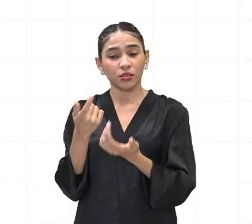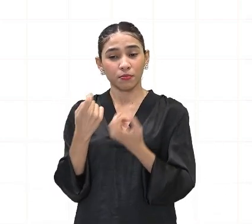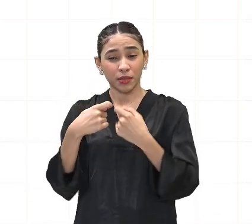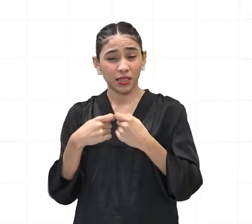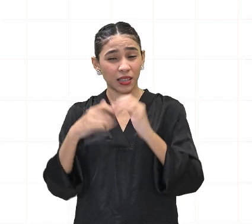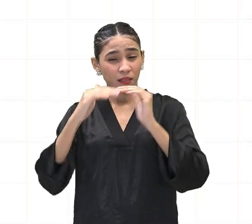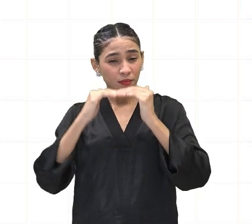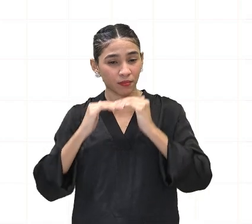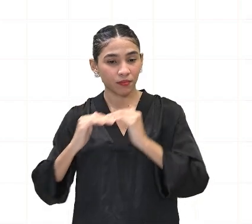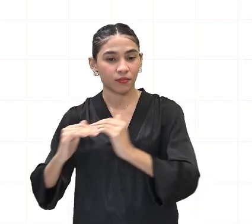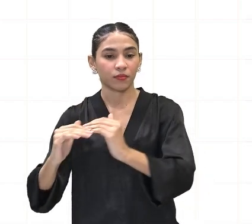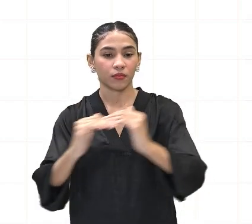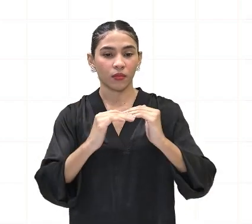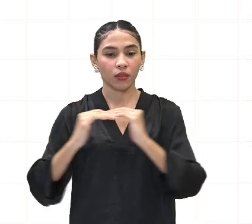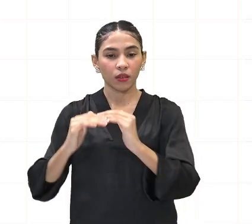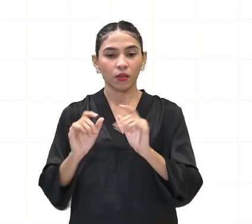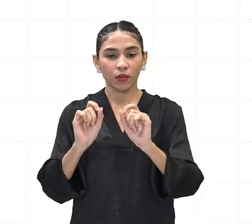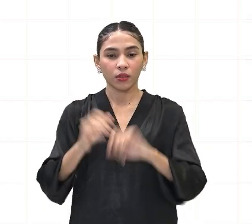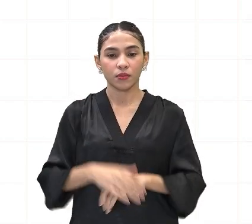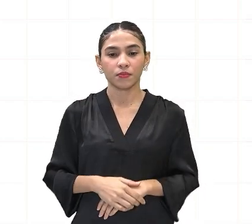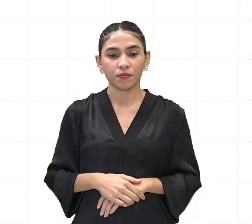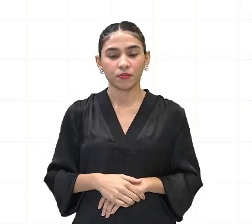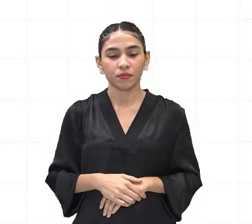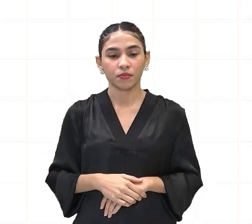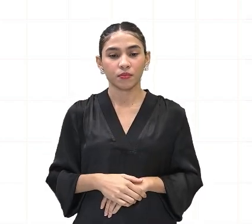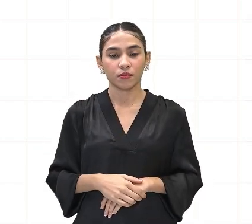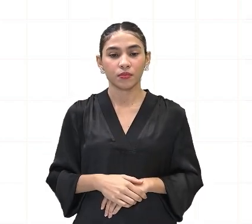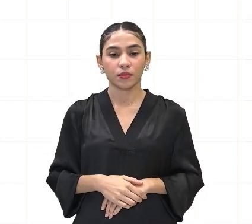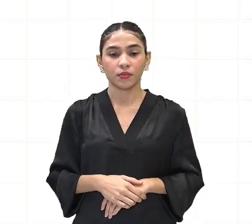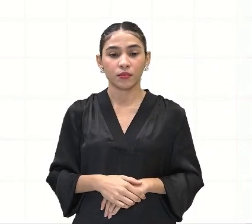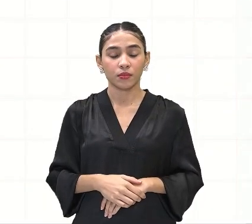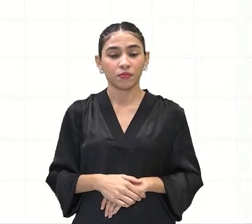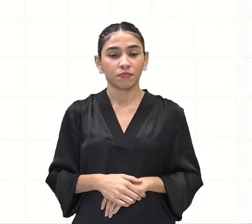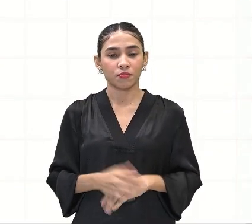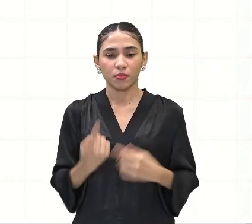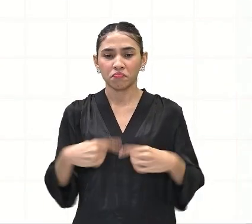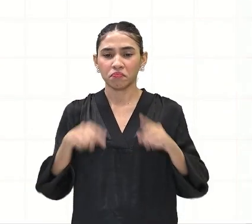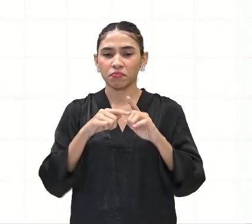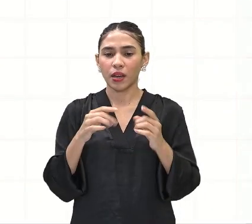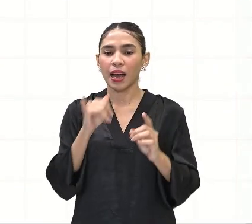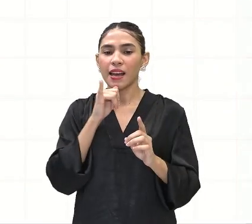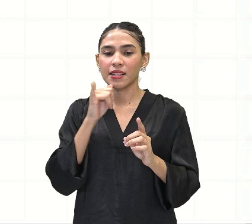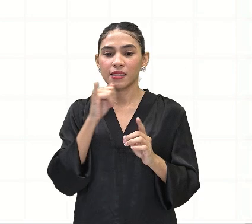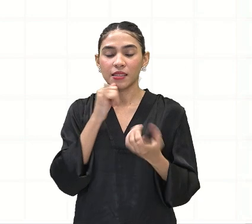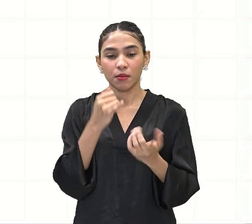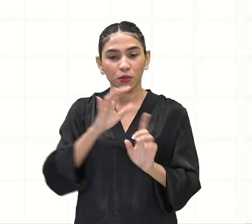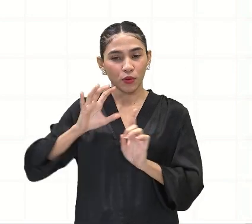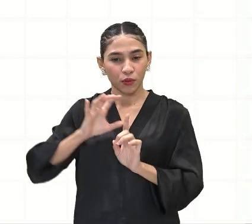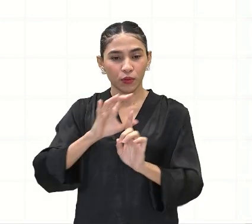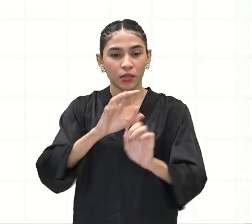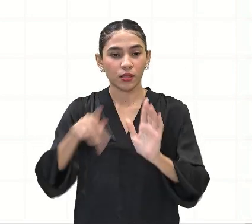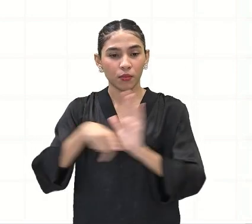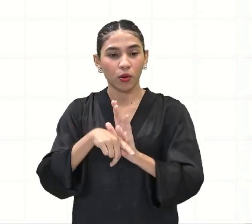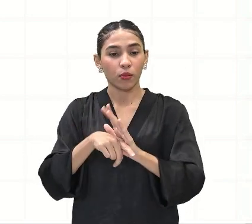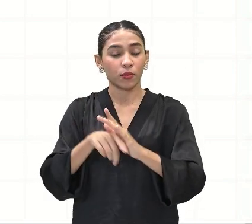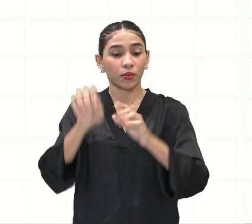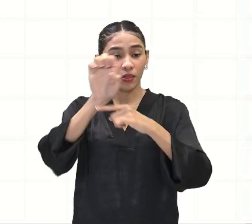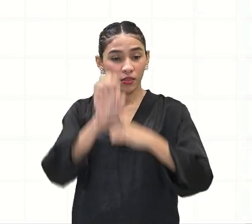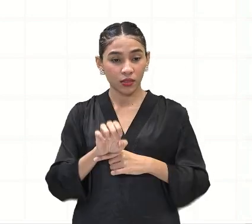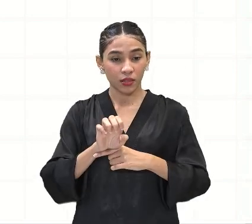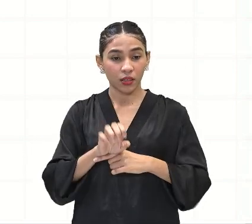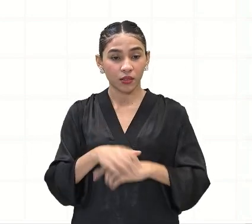a si mesmo sem ficarem sofrendo as interferências do poder